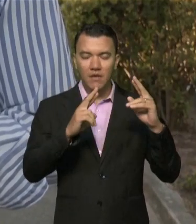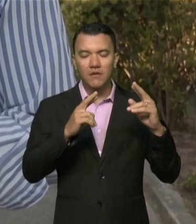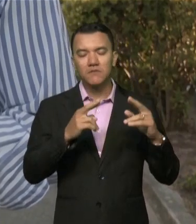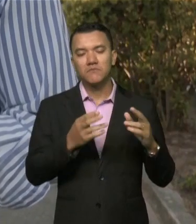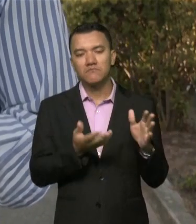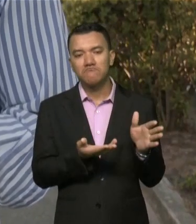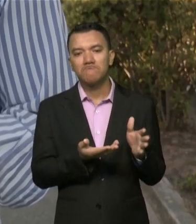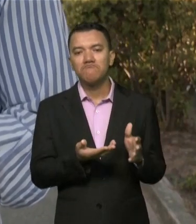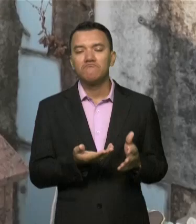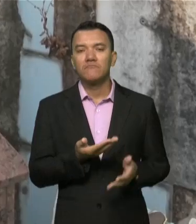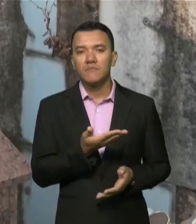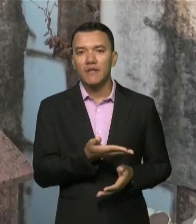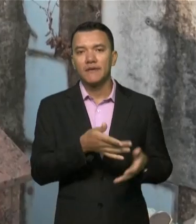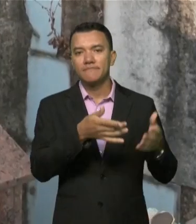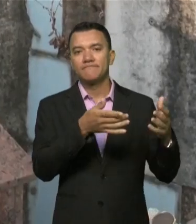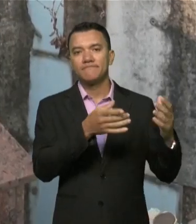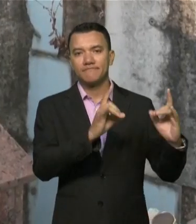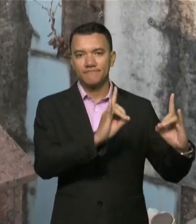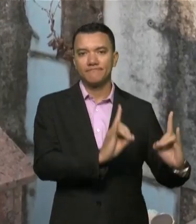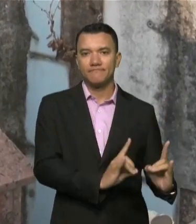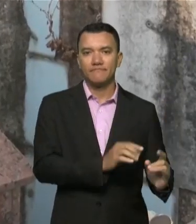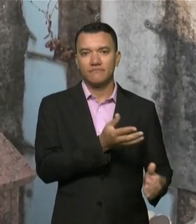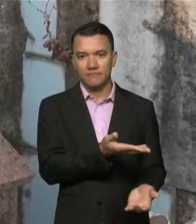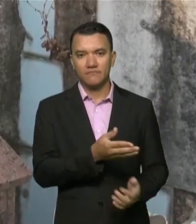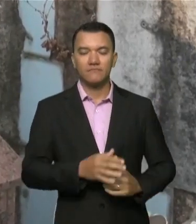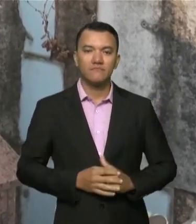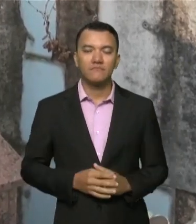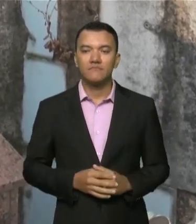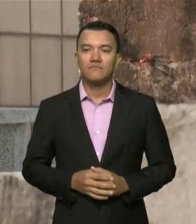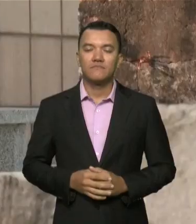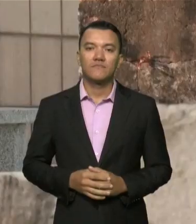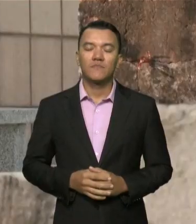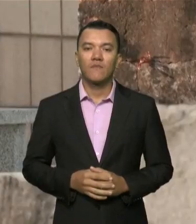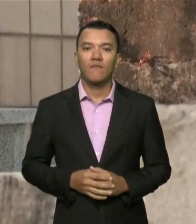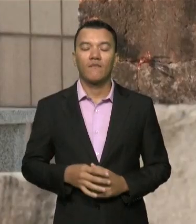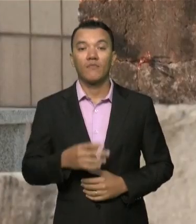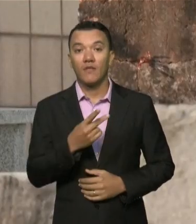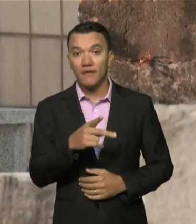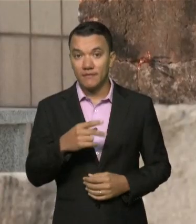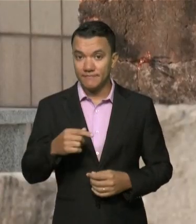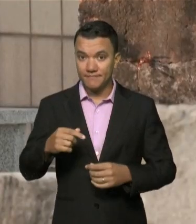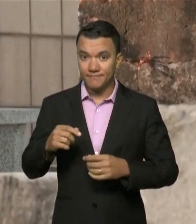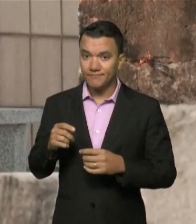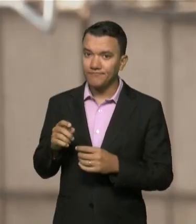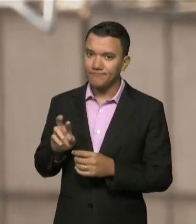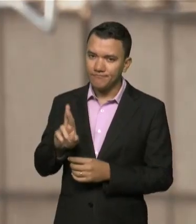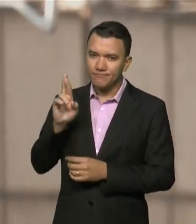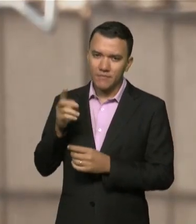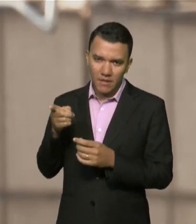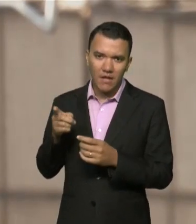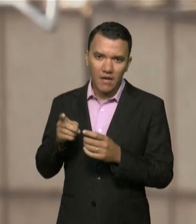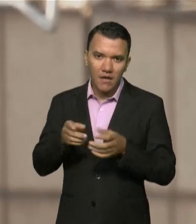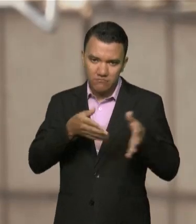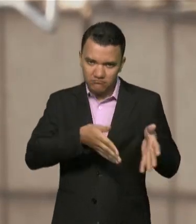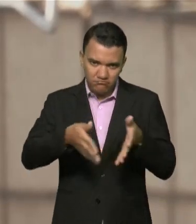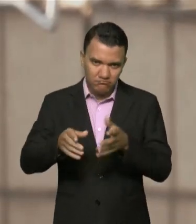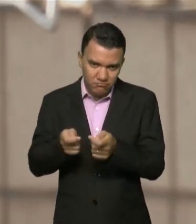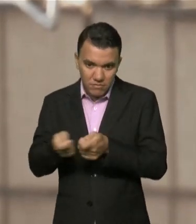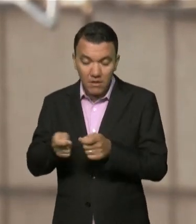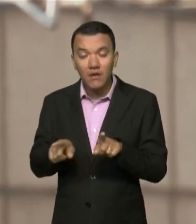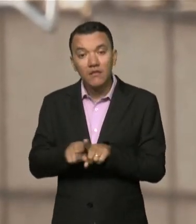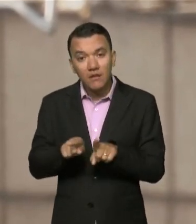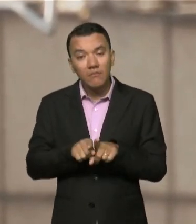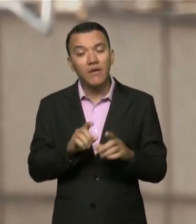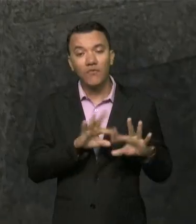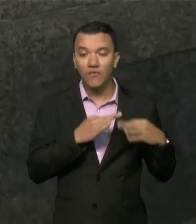por quem está enterrado ali. Esse serviço é feito tanto pela administração dos cemitérios como por terceiros contratados